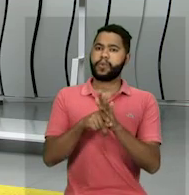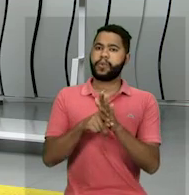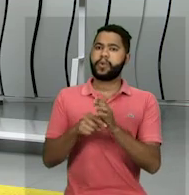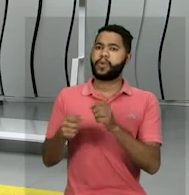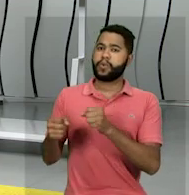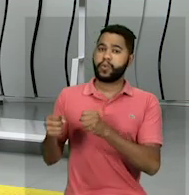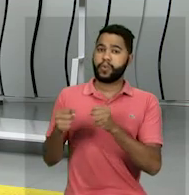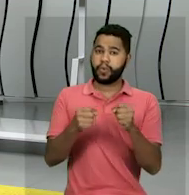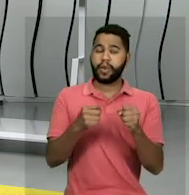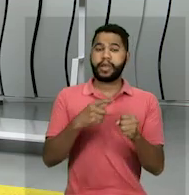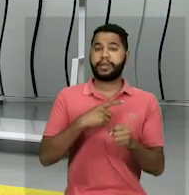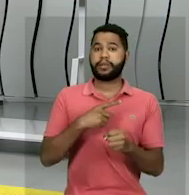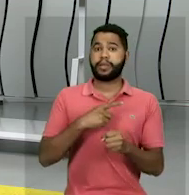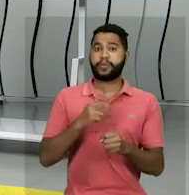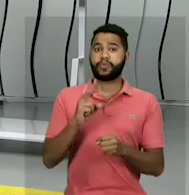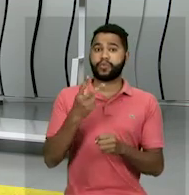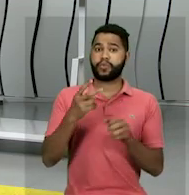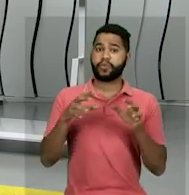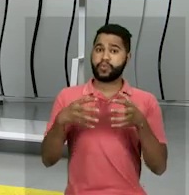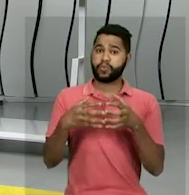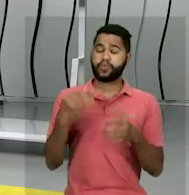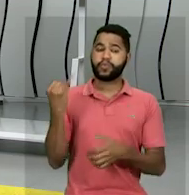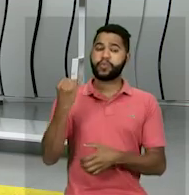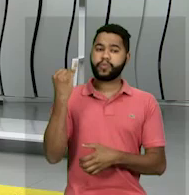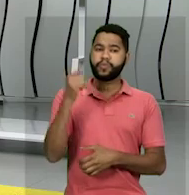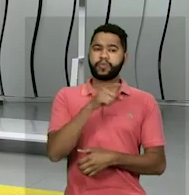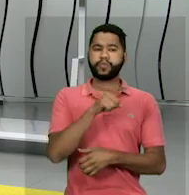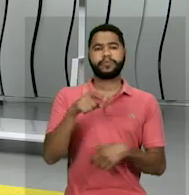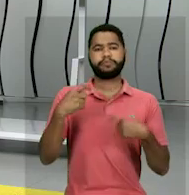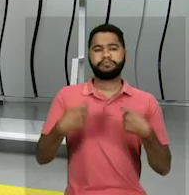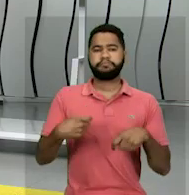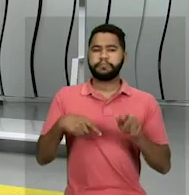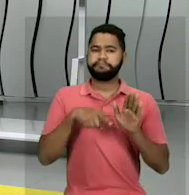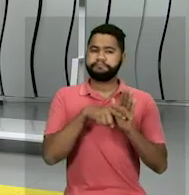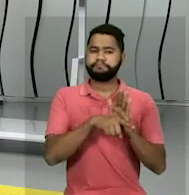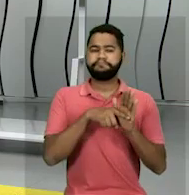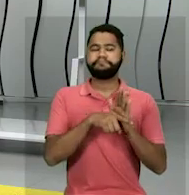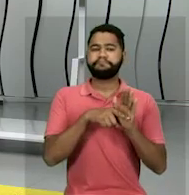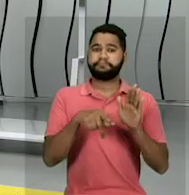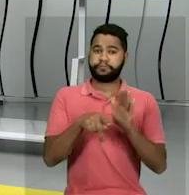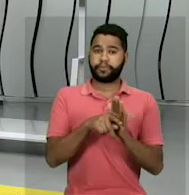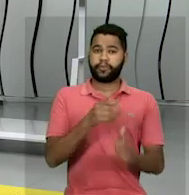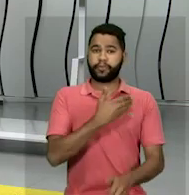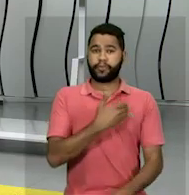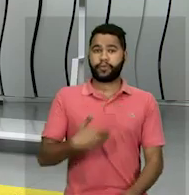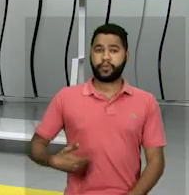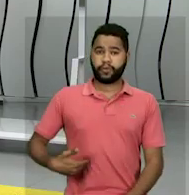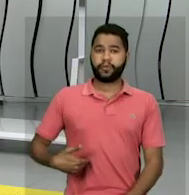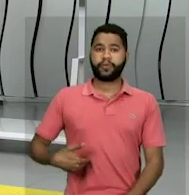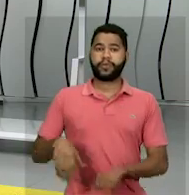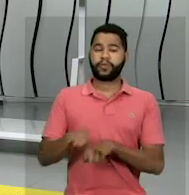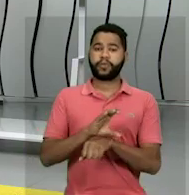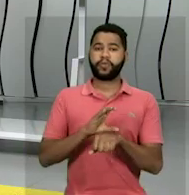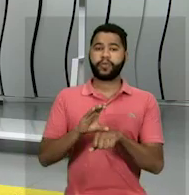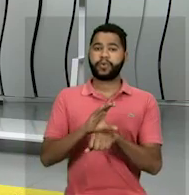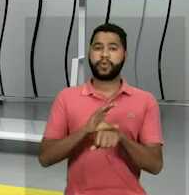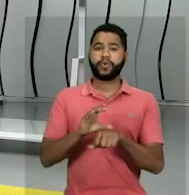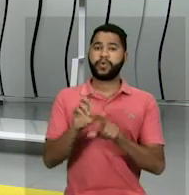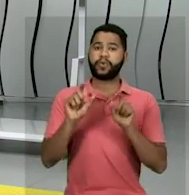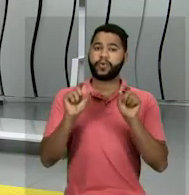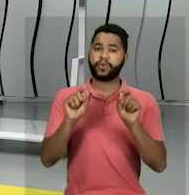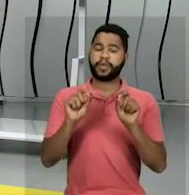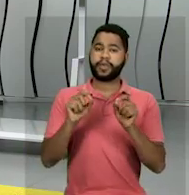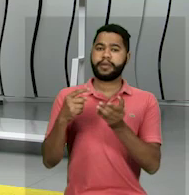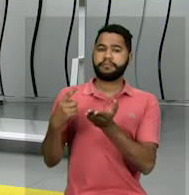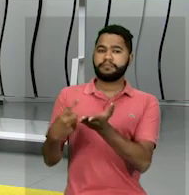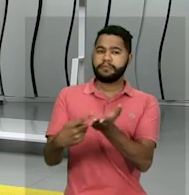política. Nós temos ali dois grupos importantes que vocês precisam de pesquisar dentro desse governo constitucional, que é a